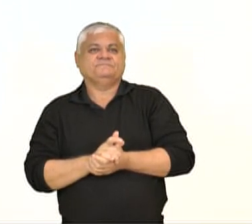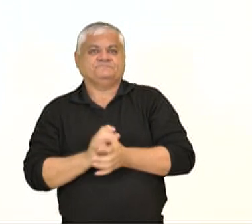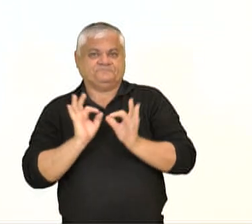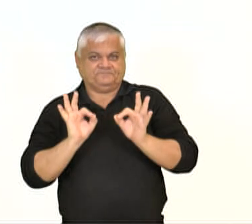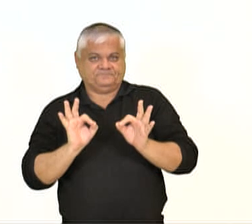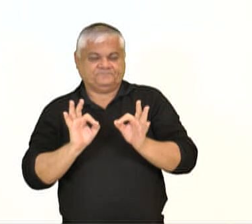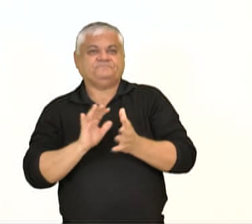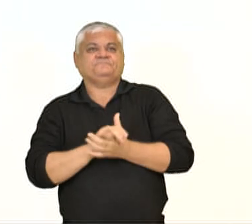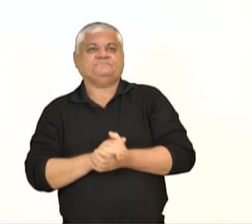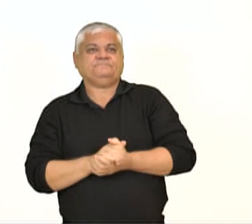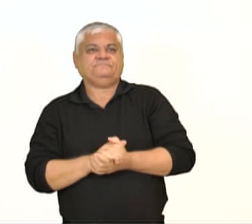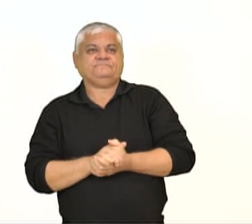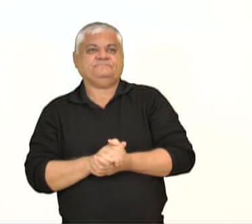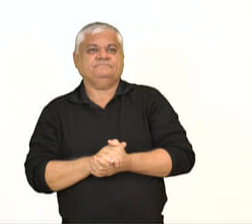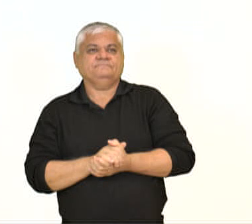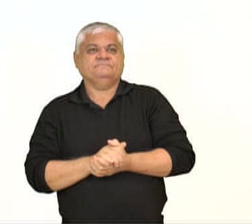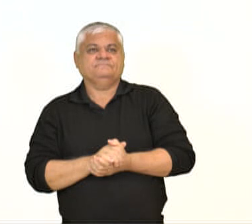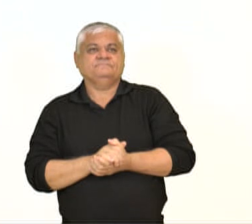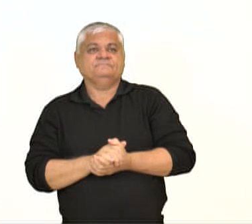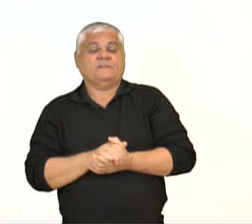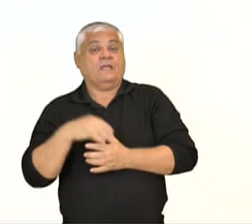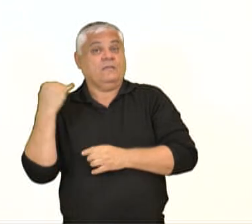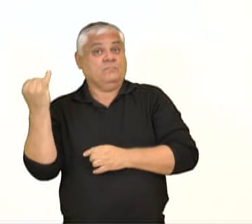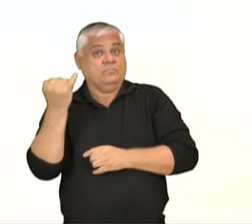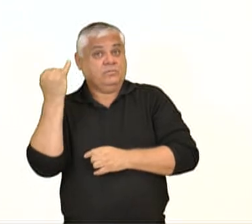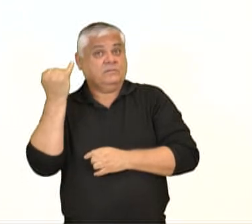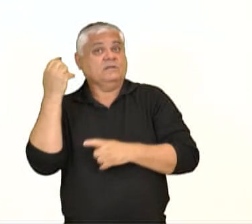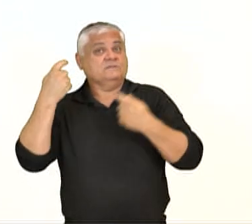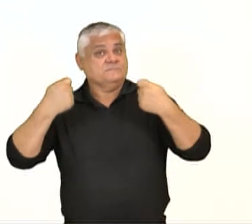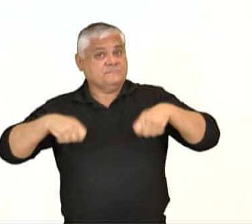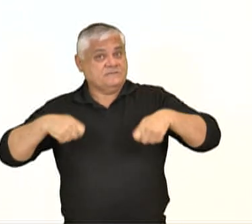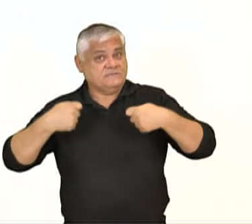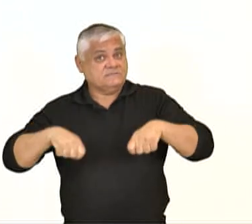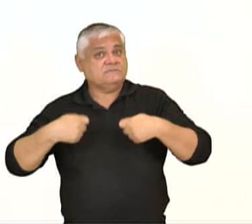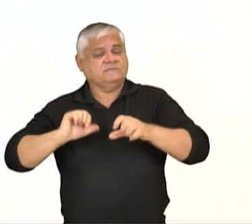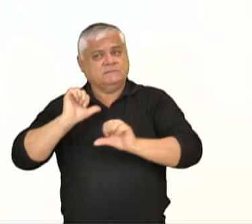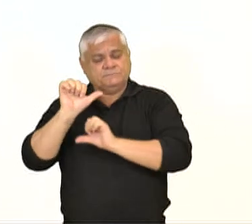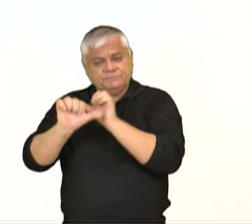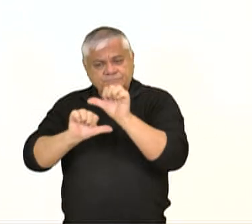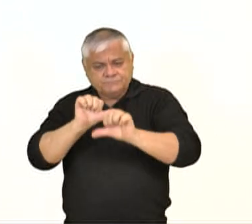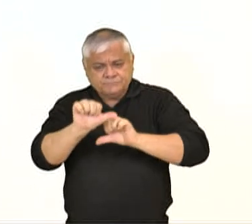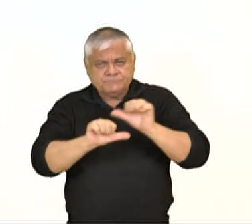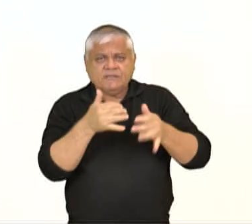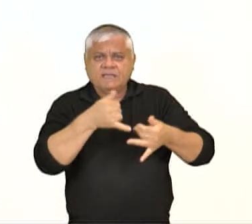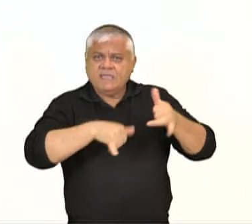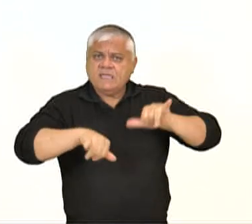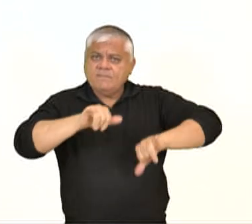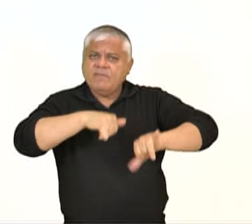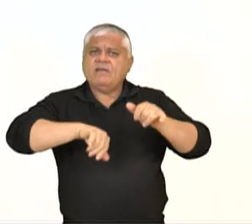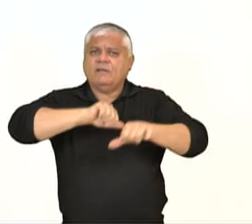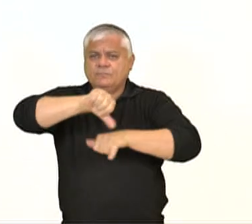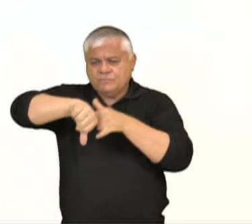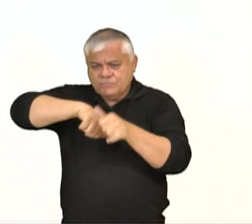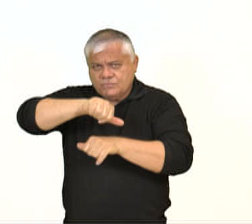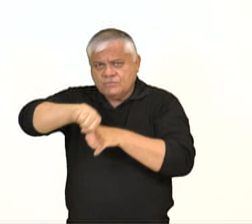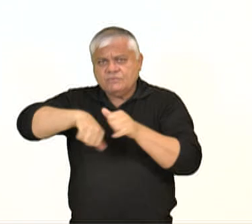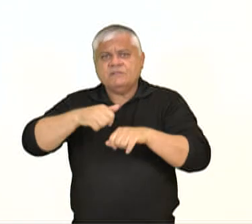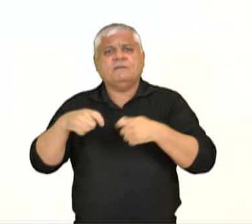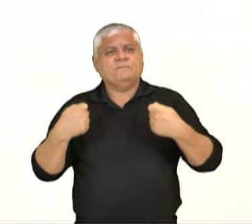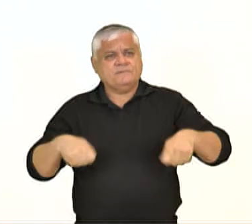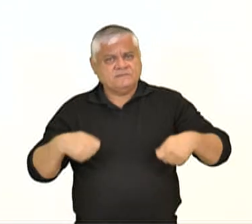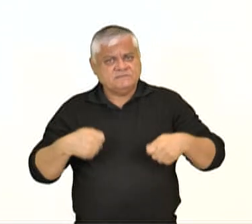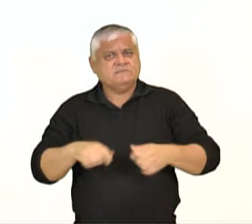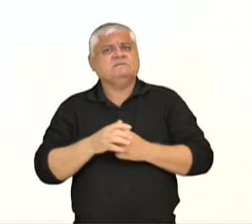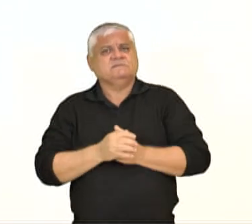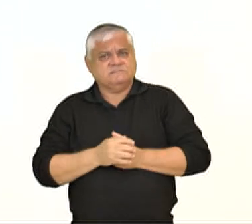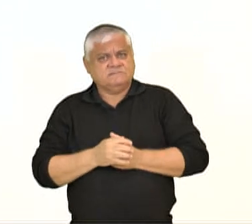organela. Muito bem, meu povo. São necessárias, gente, algumas transformações químicas. Isso mesmo, ocorre as